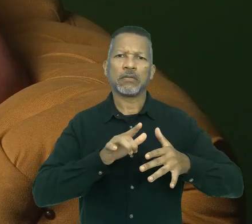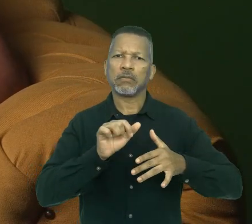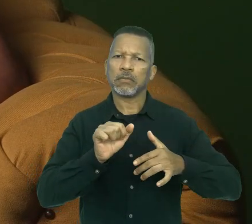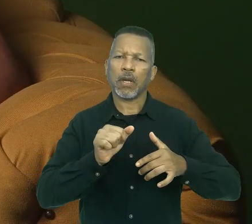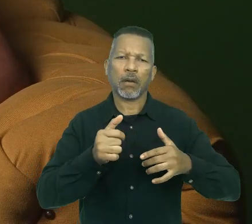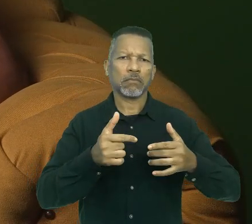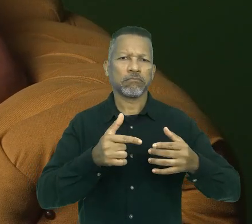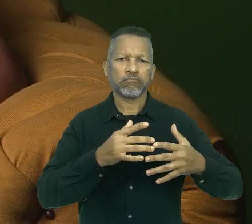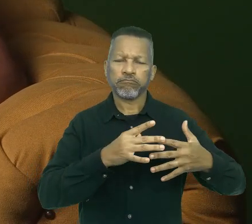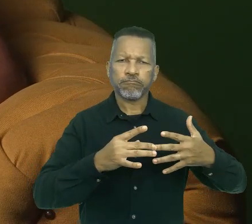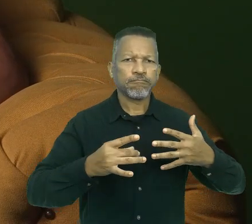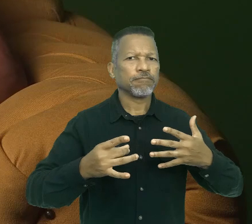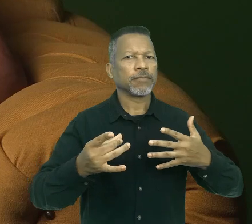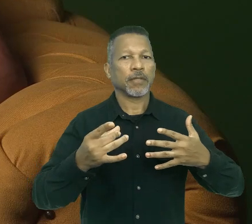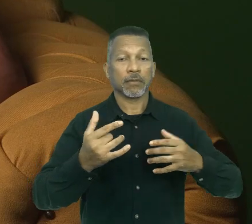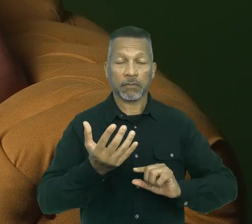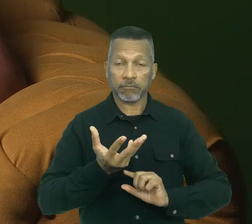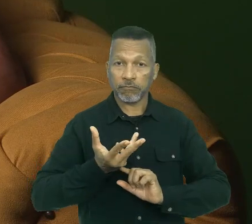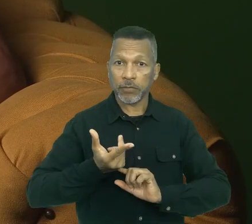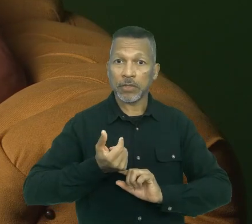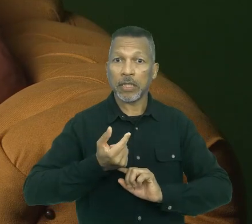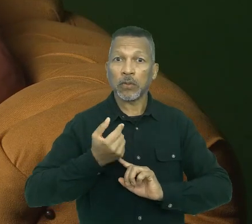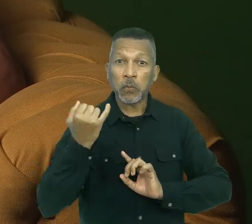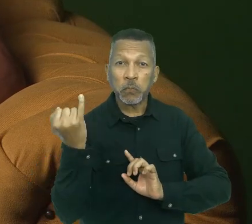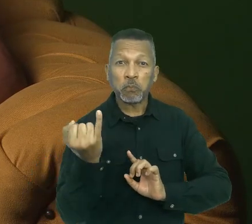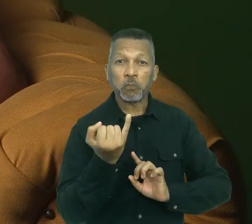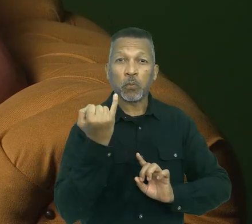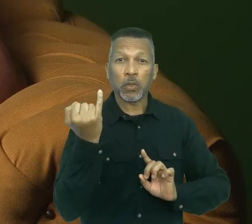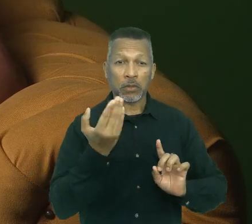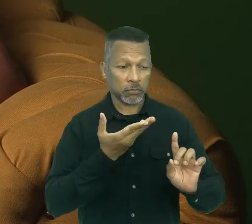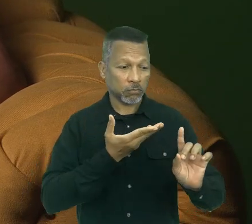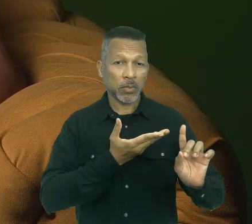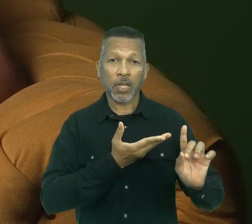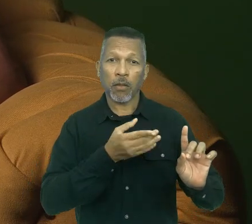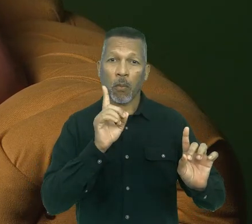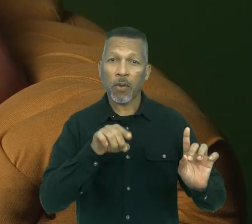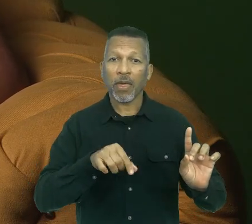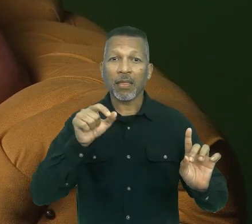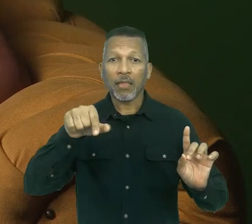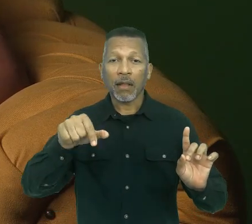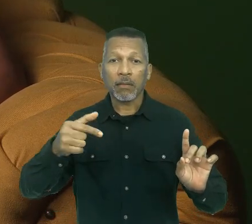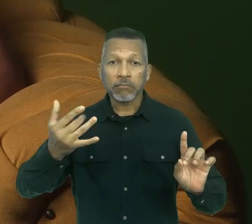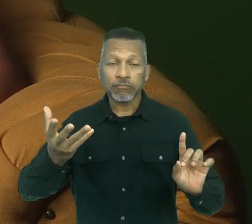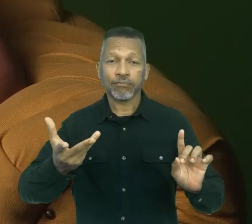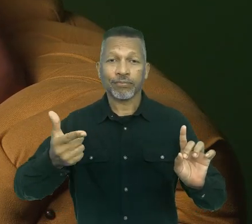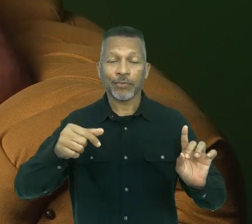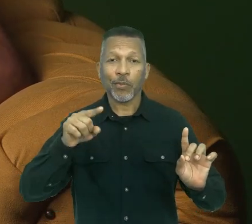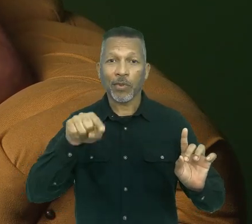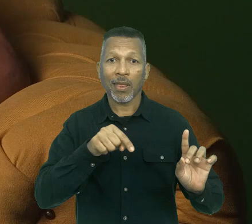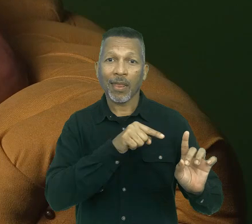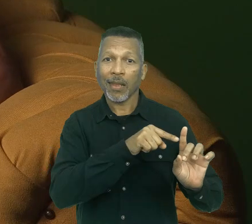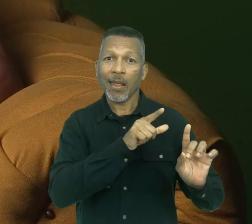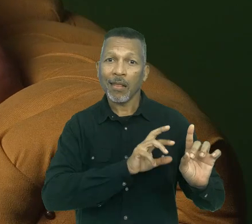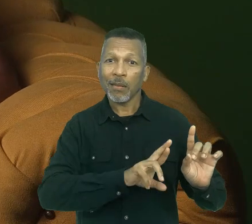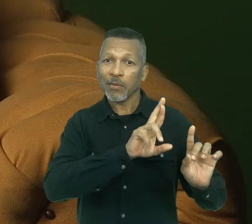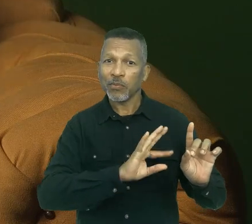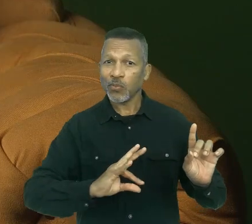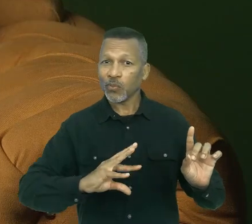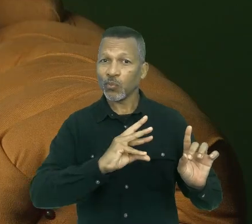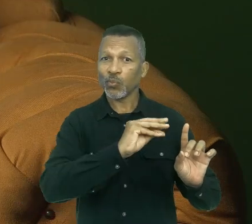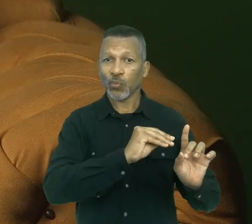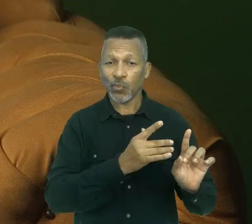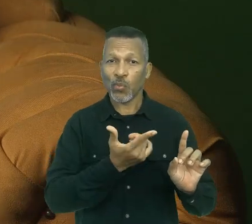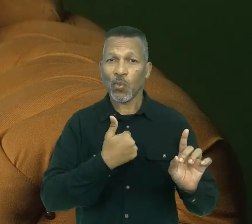atividade artística, ela é tão essencial quanto quem está em cena, né? Porque é a pessoa que é responsável por tudo, no sentido